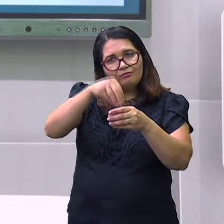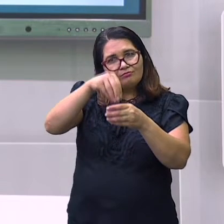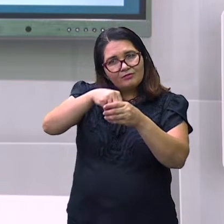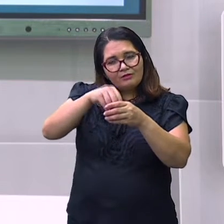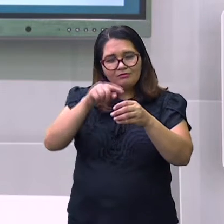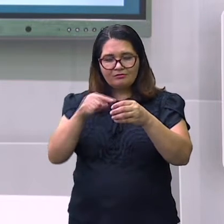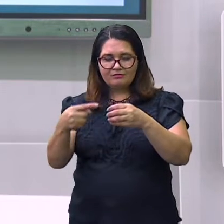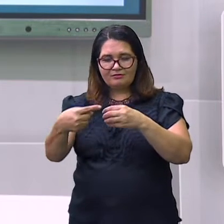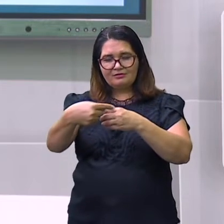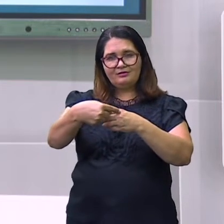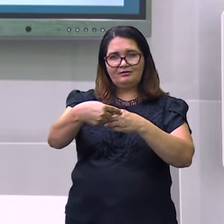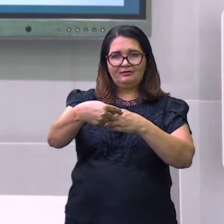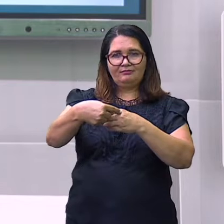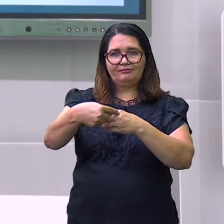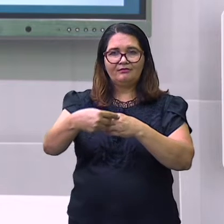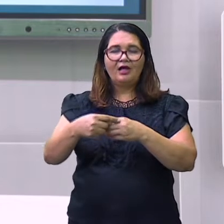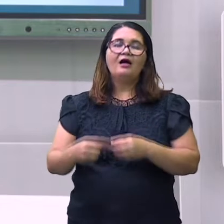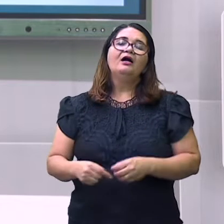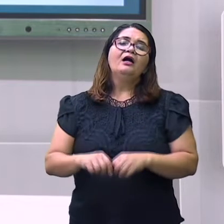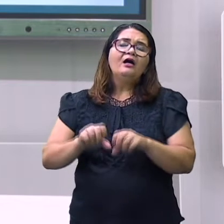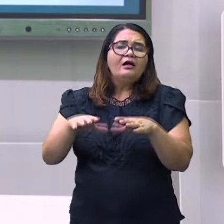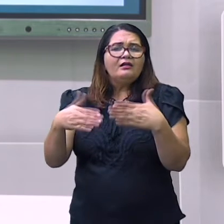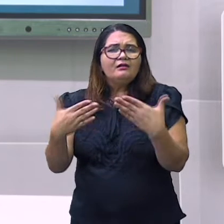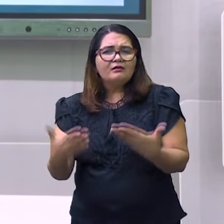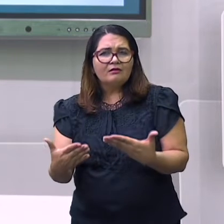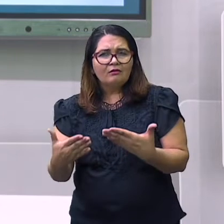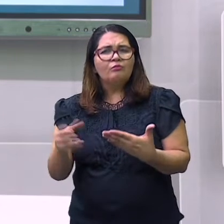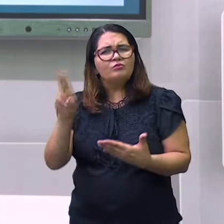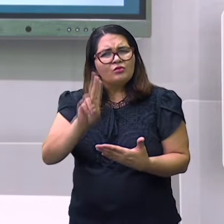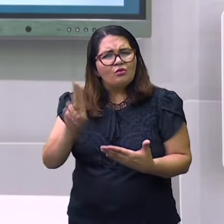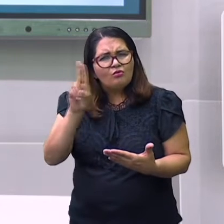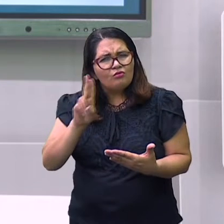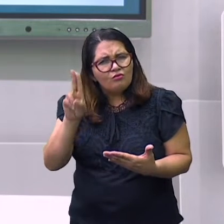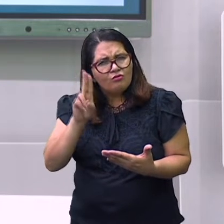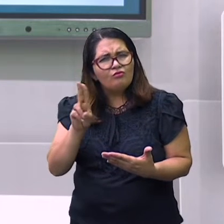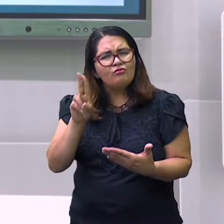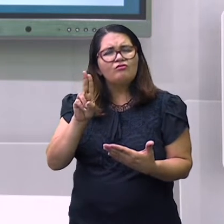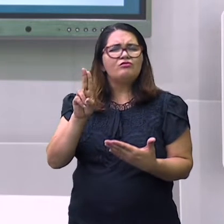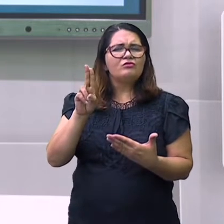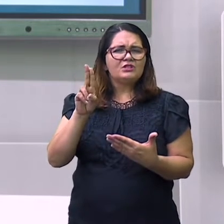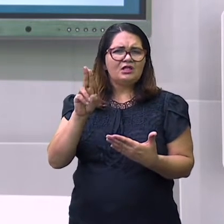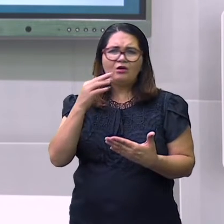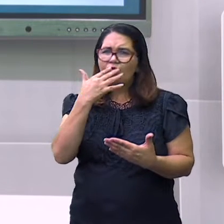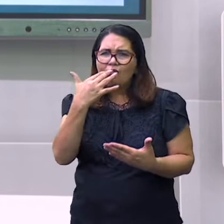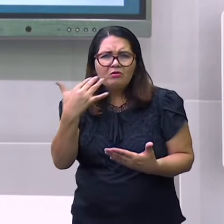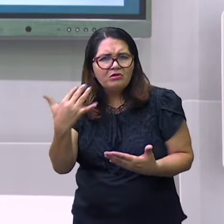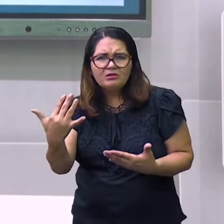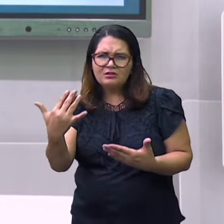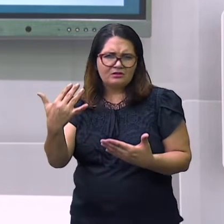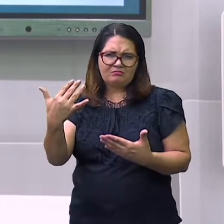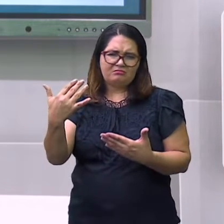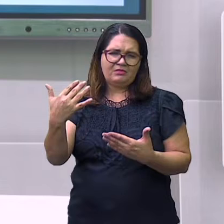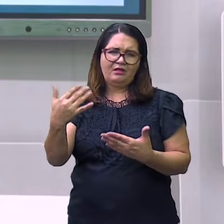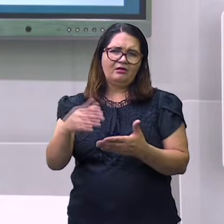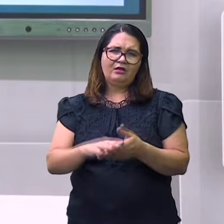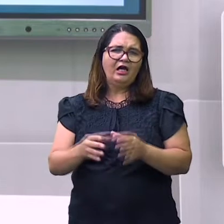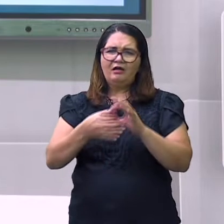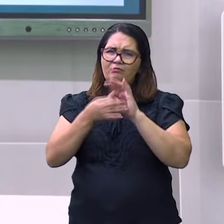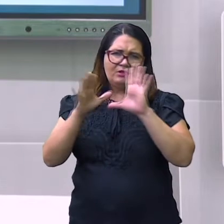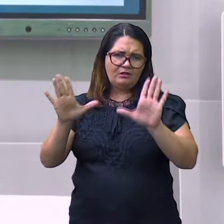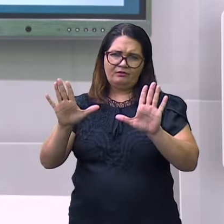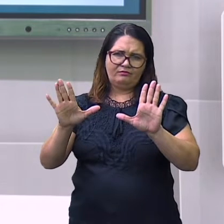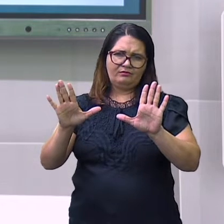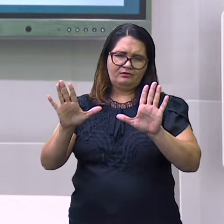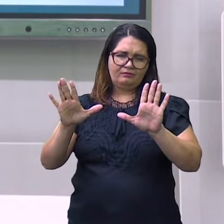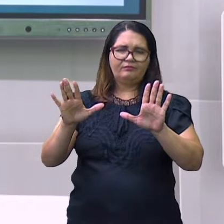outra cor para trazer a ideia. Ah, Cláudia, mas lá é um verdinho, um azul bem clarinho. A gente tem, podemos até usá-lo.